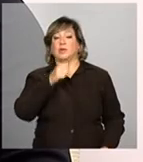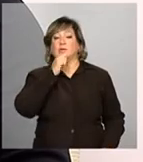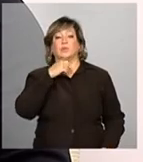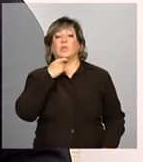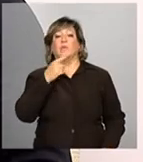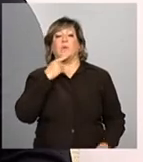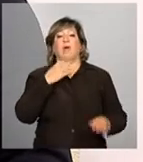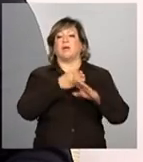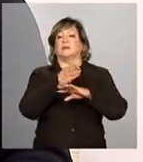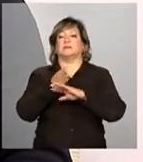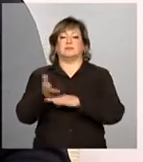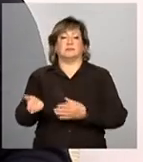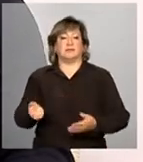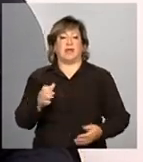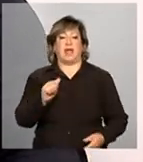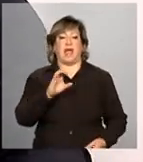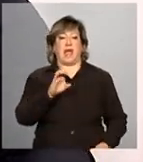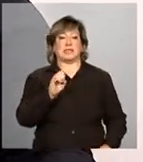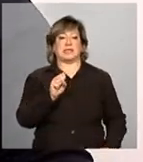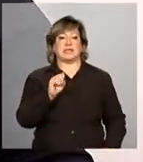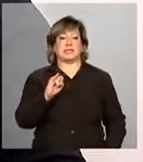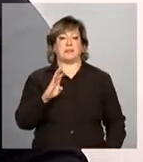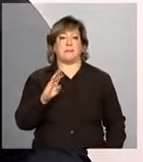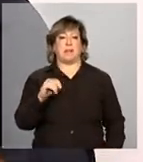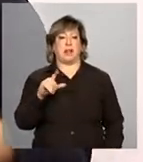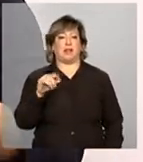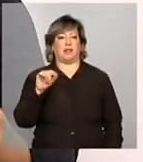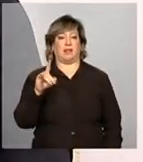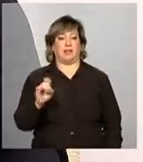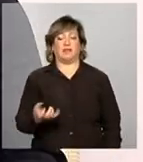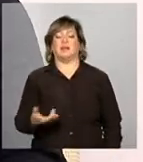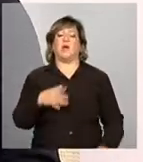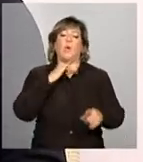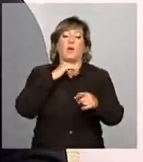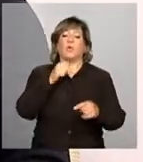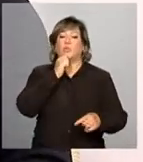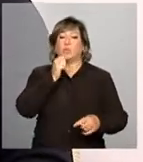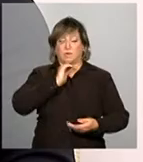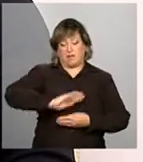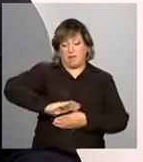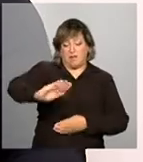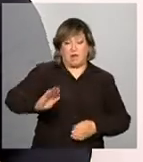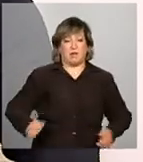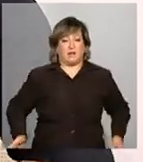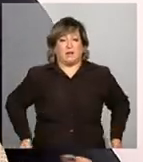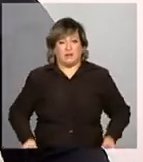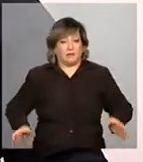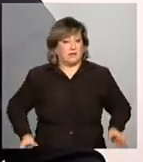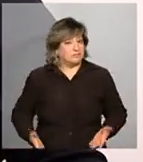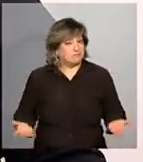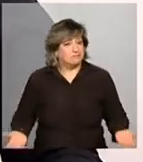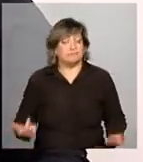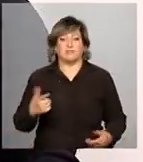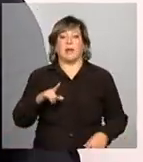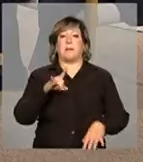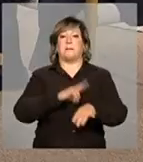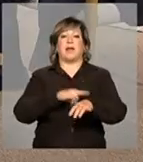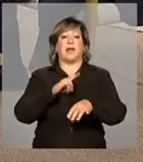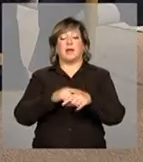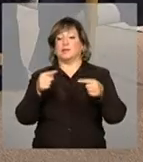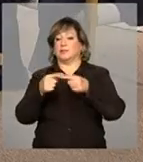acessibilidade a acessibilidade é muito ruim então não tem rampa as banheiros não são